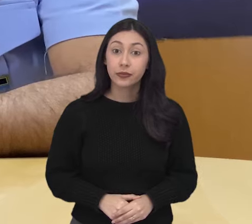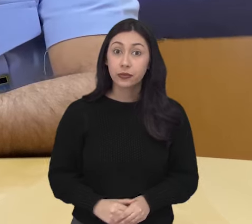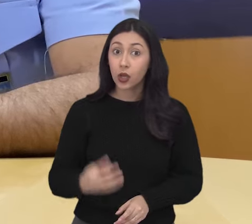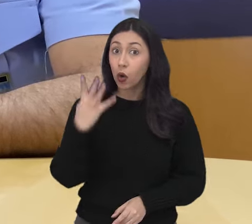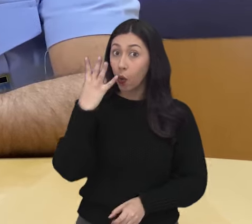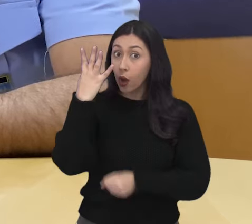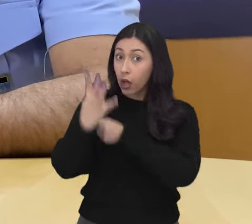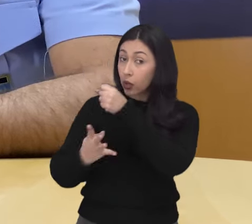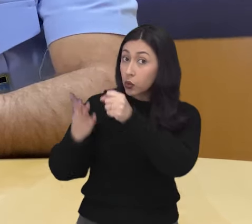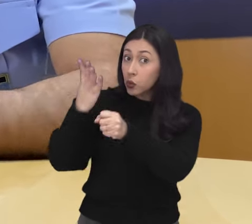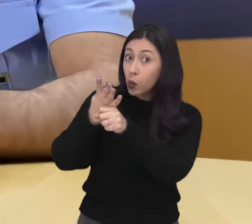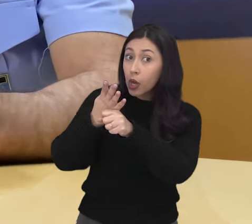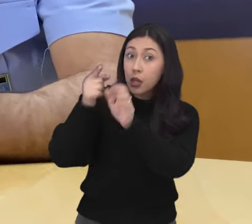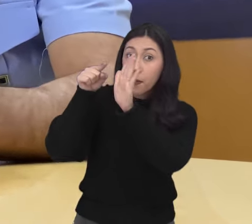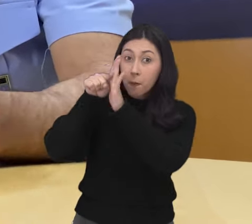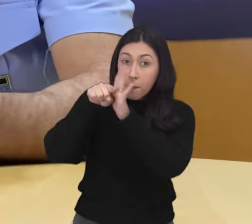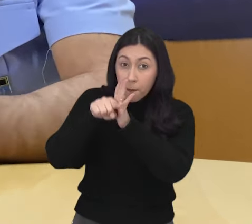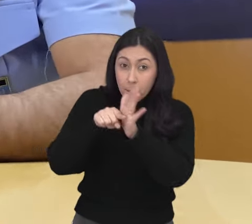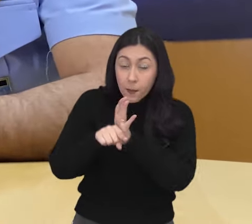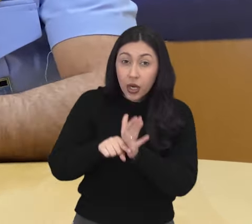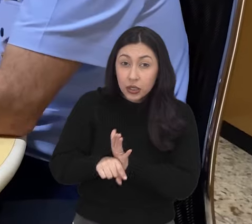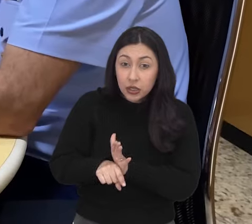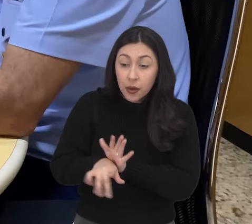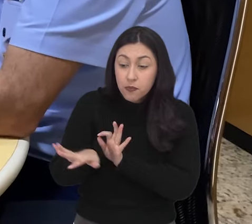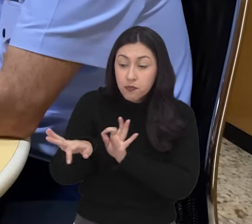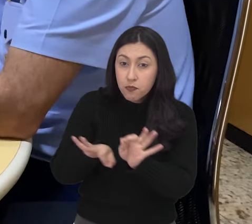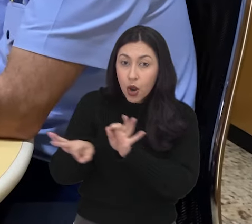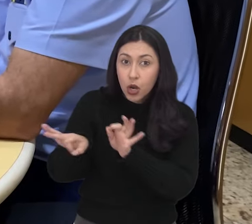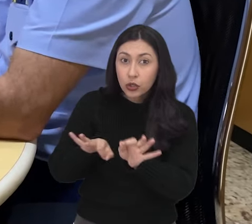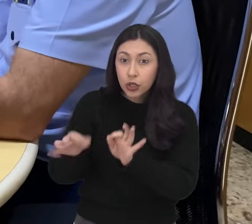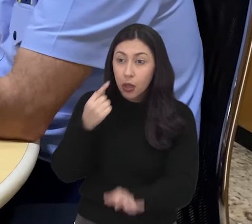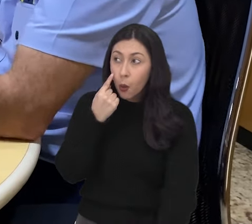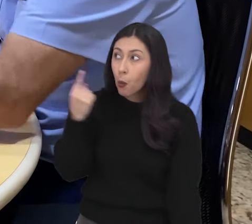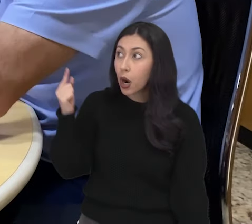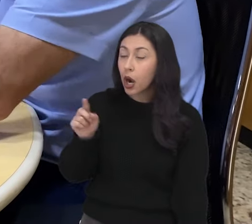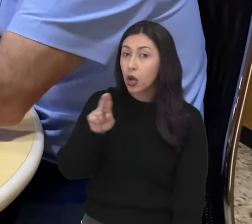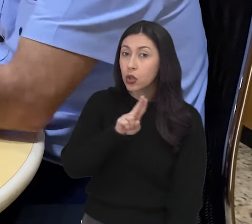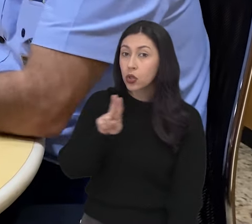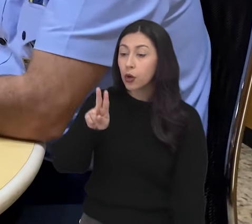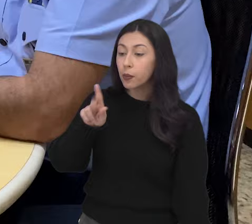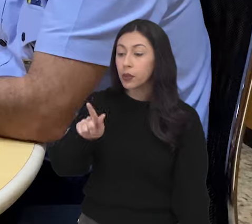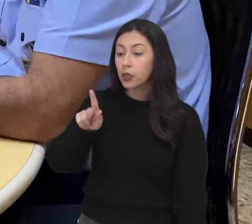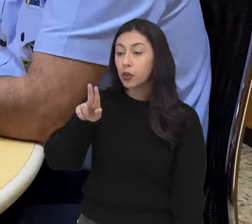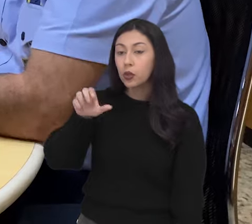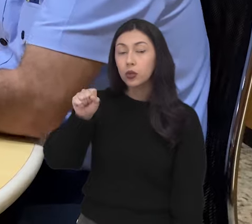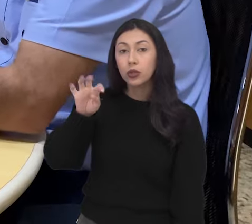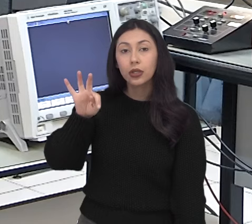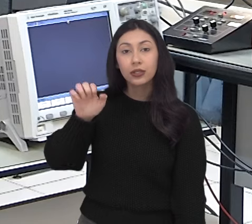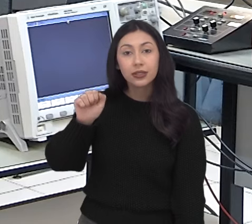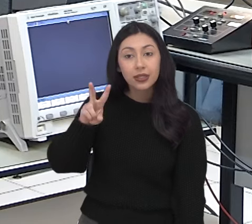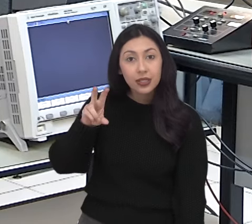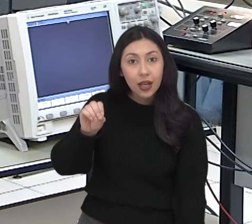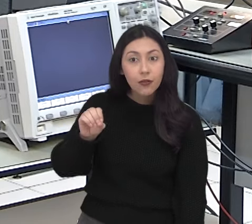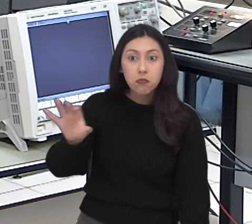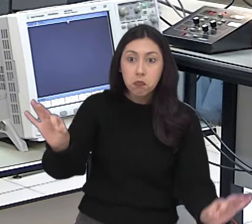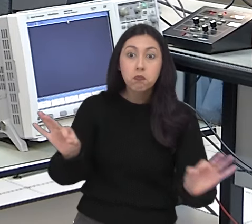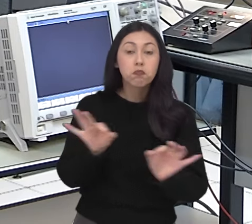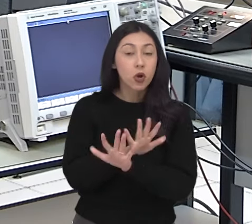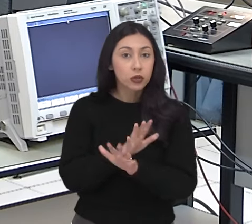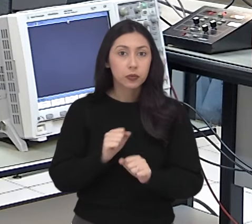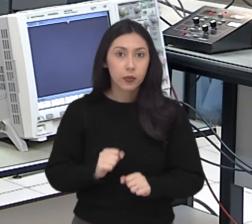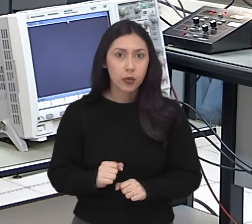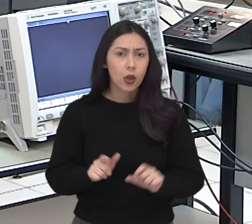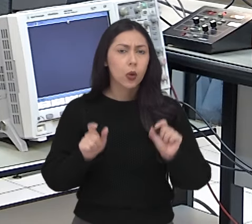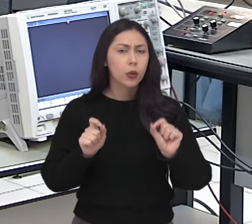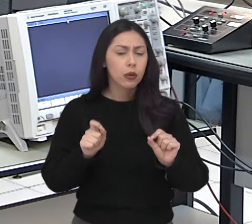foram 4 anos de pesquisa para que o projeto do coronel Engenheiro Gustavo farh ficasse pronto uma tecnologia que